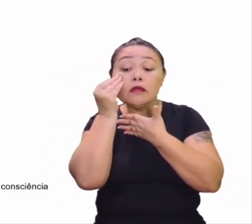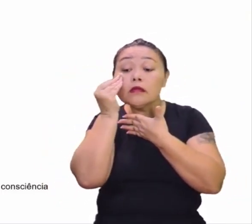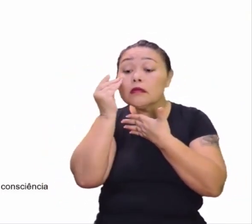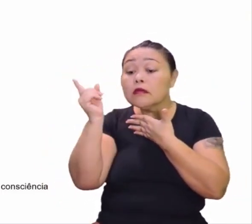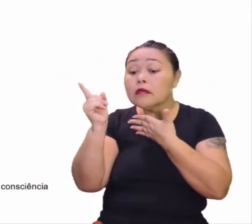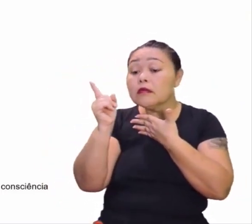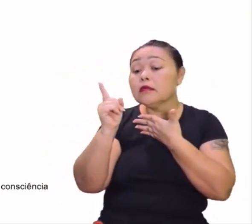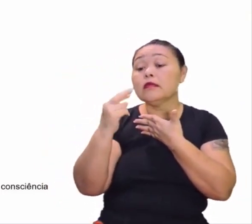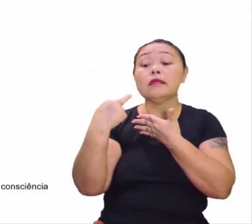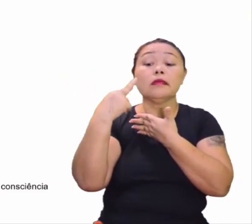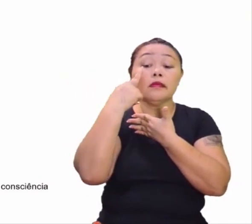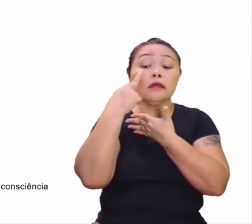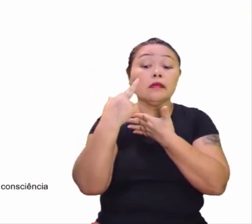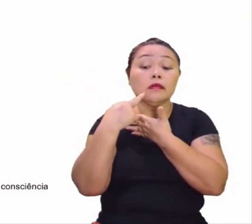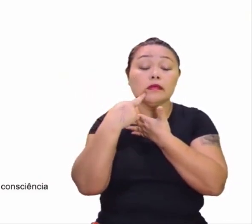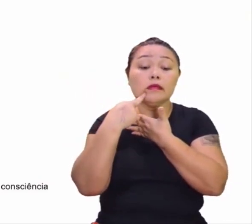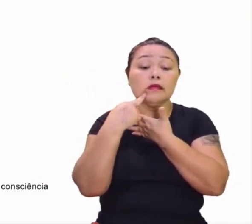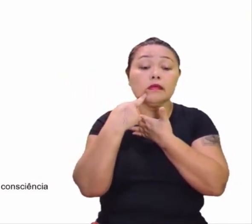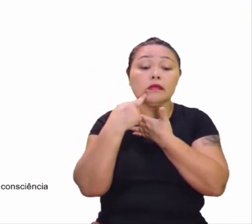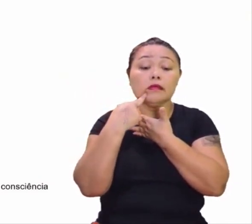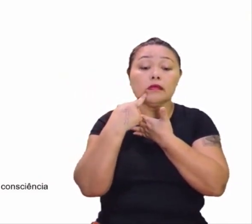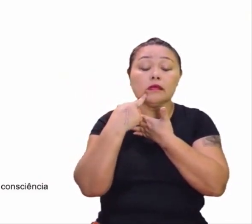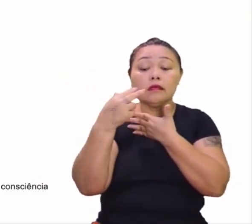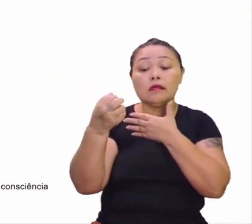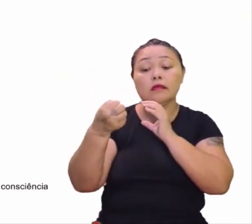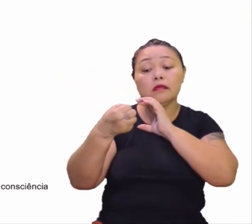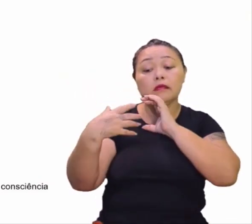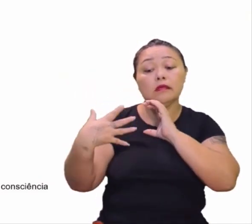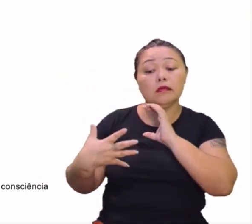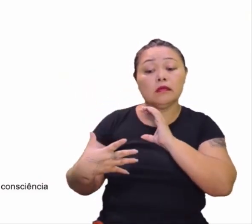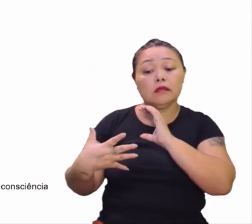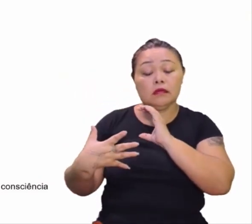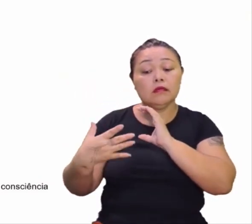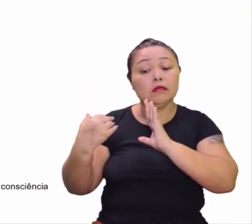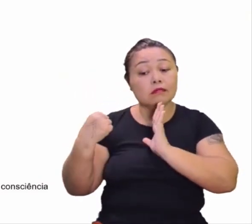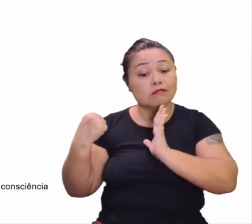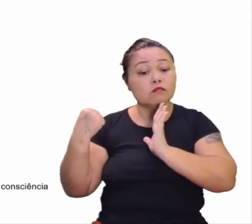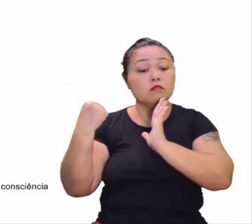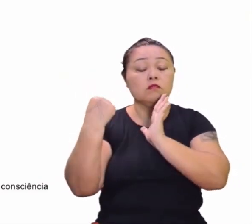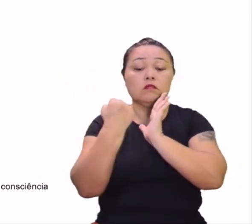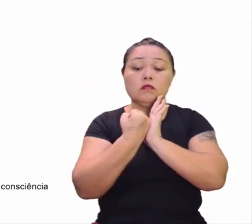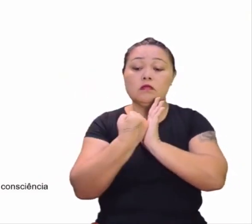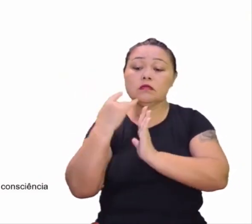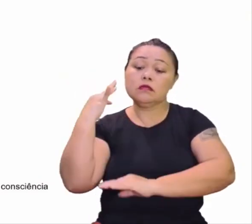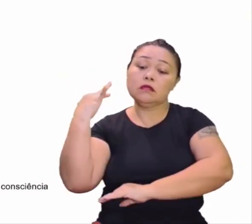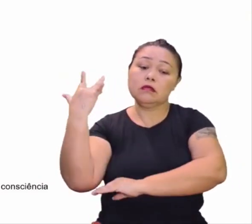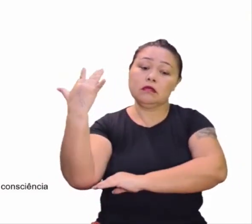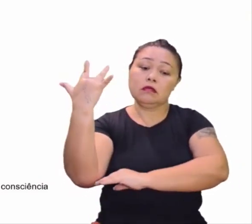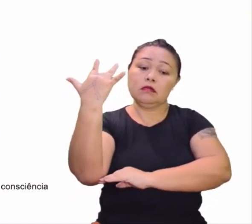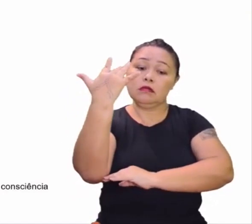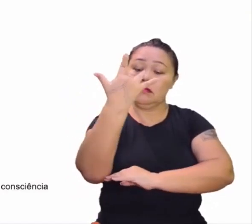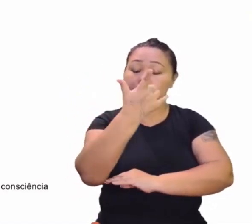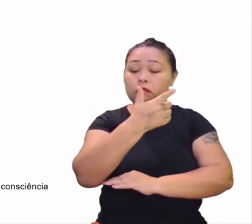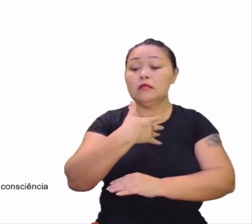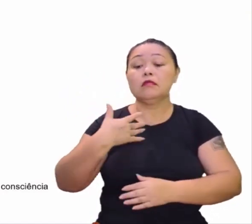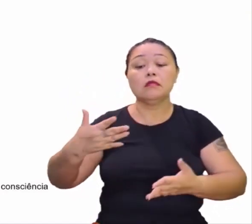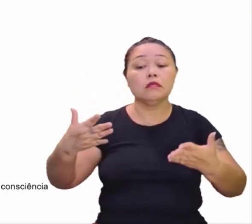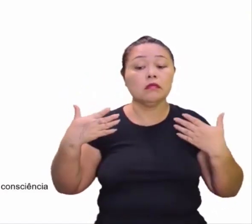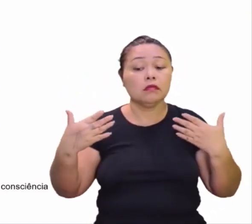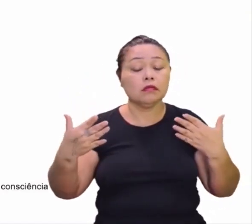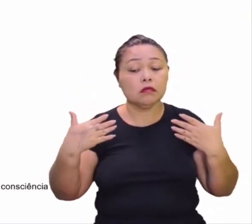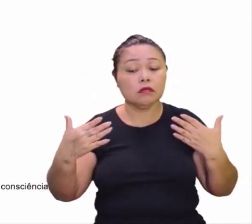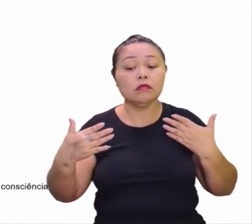observar que Rondônia, ela tem essa característica bem marcante da floresta amazônica e o